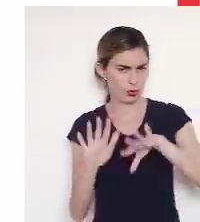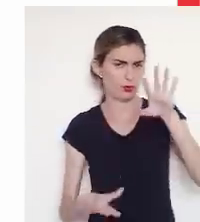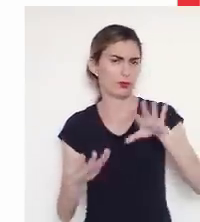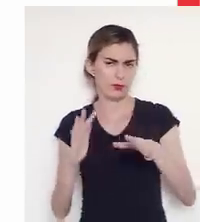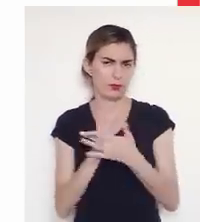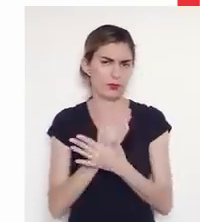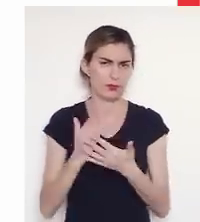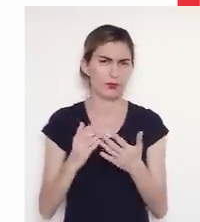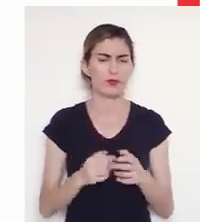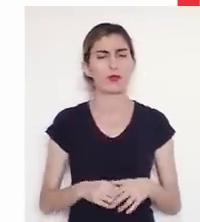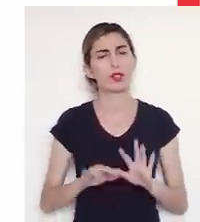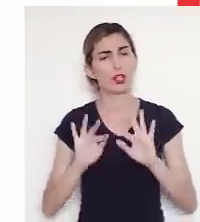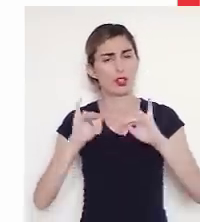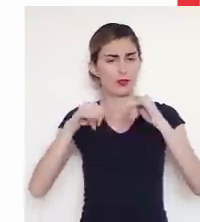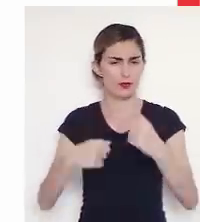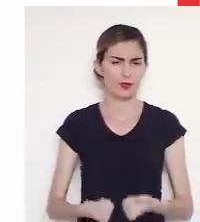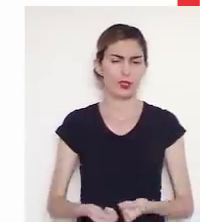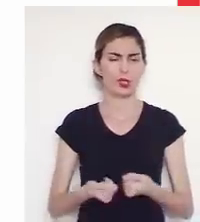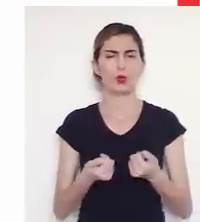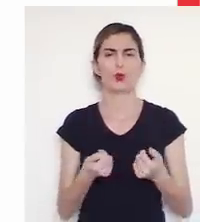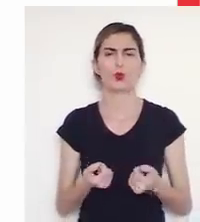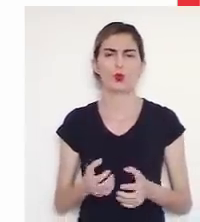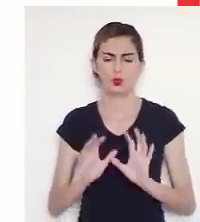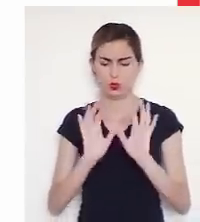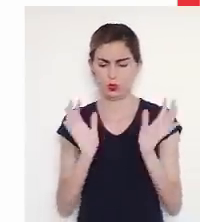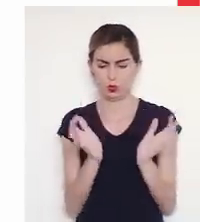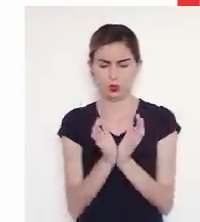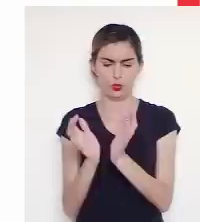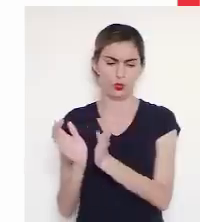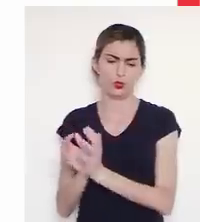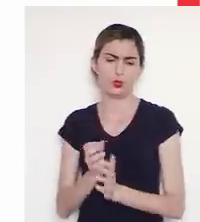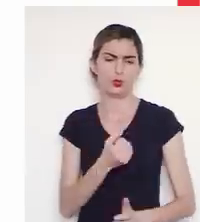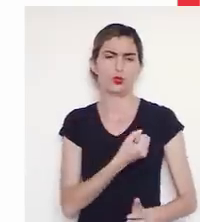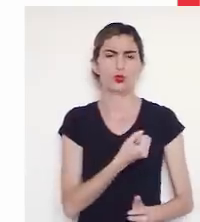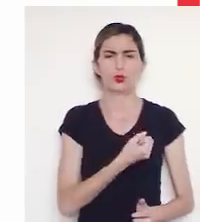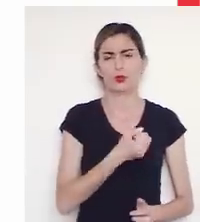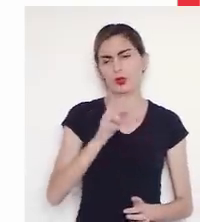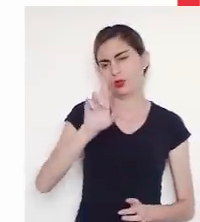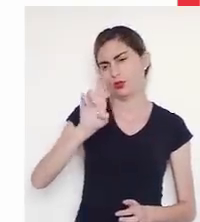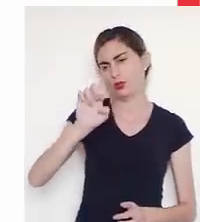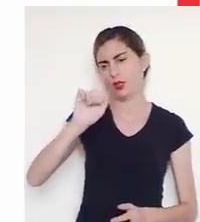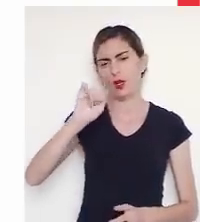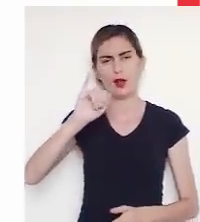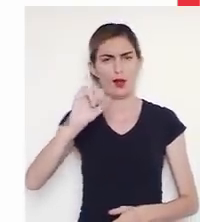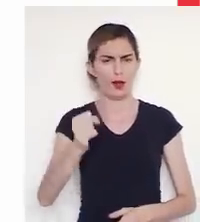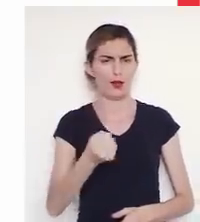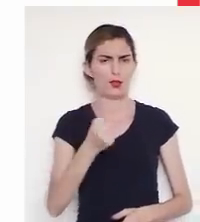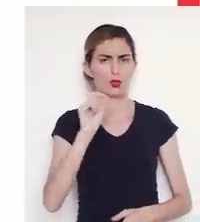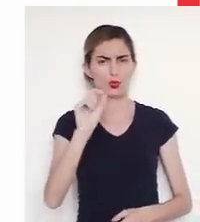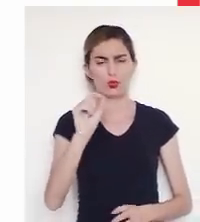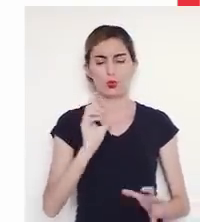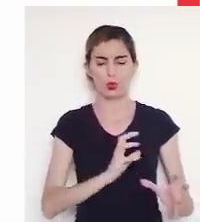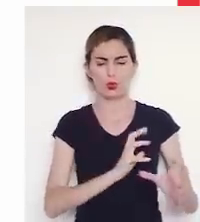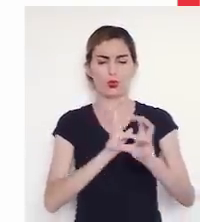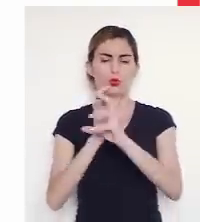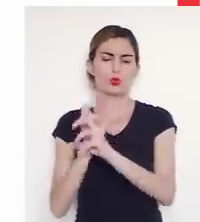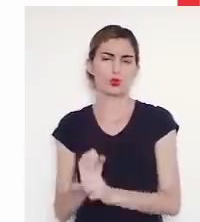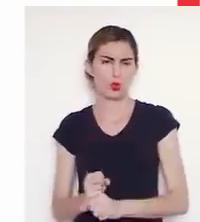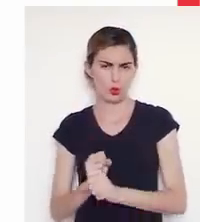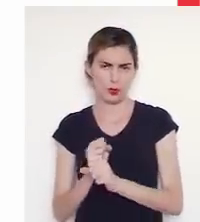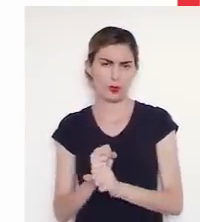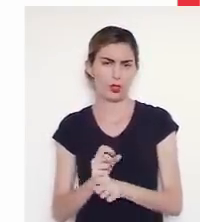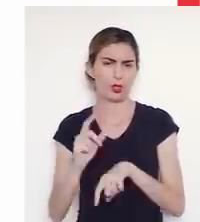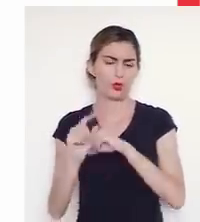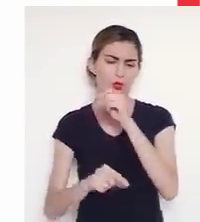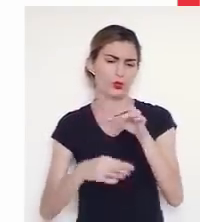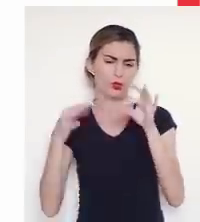maneira. E, finalmente, o conjunto dos números reais, que é a soma,